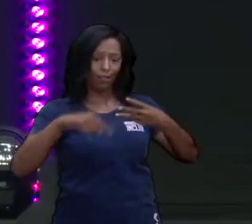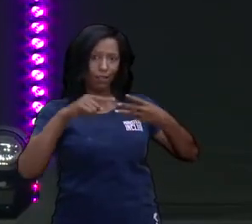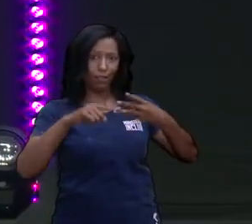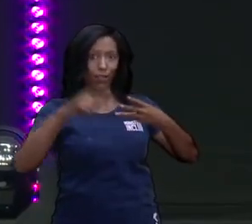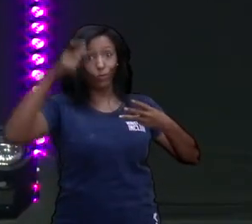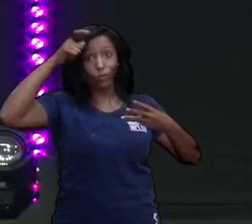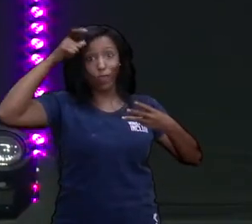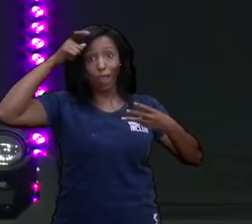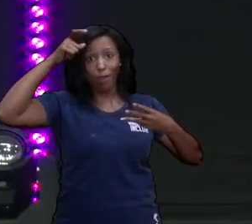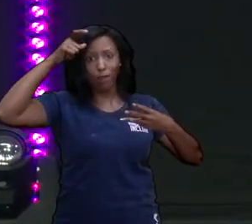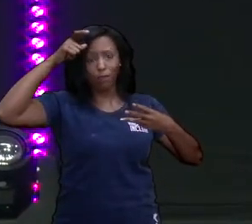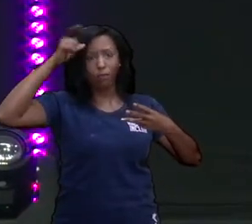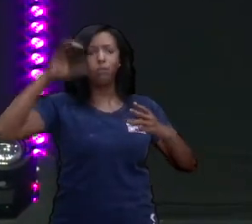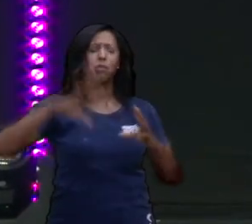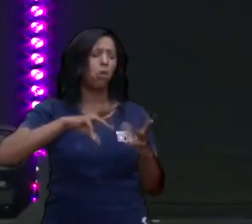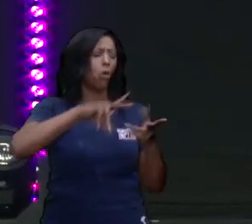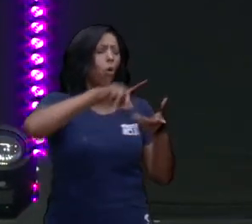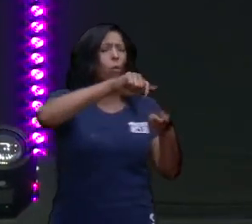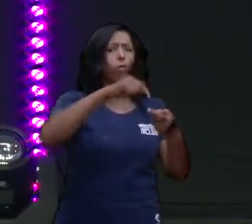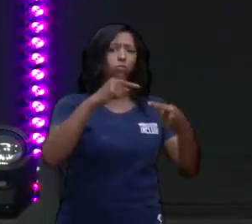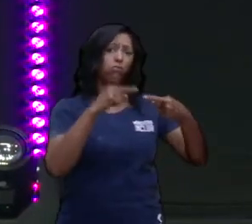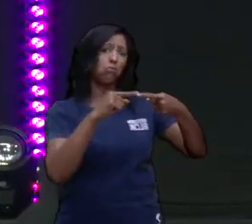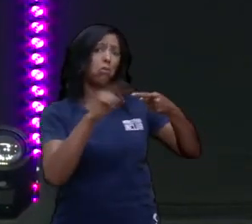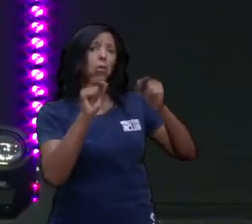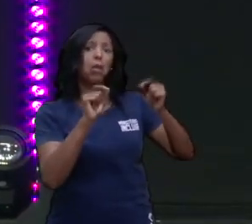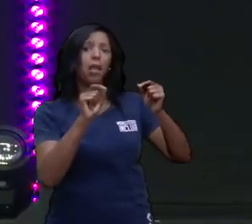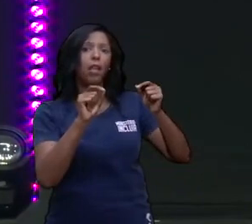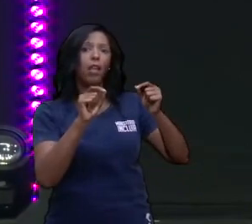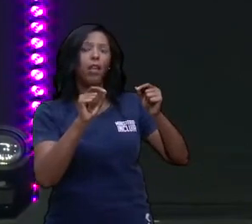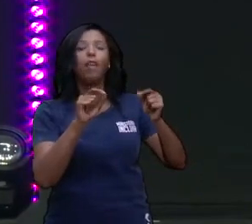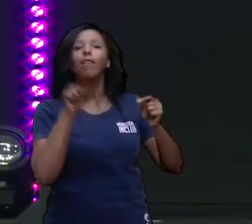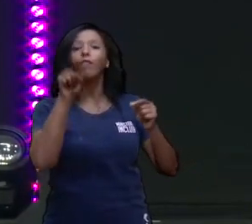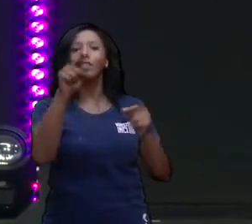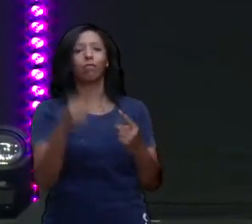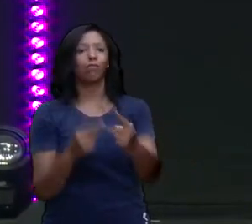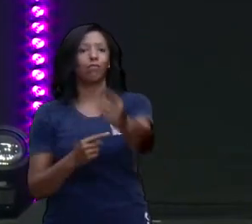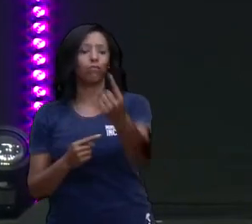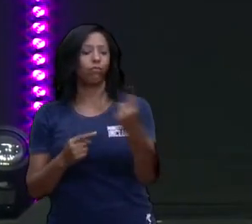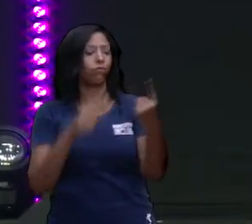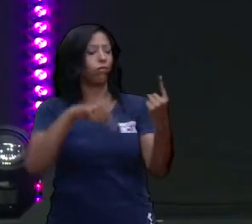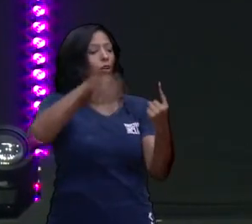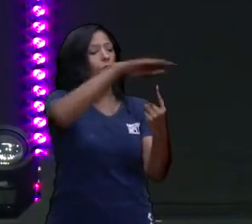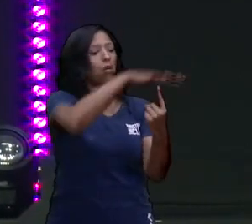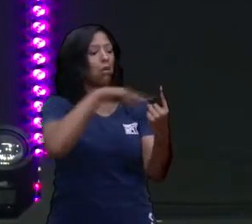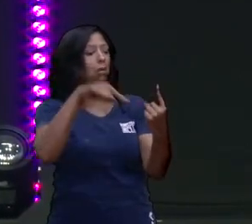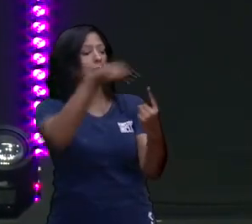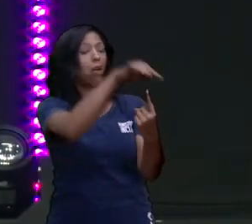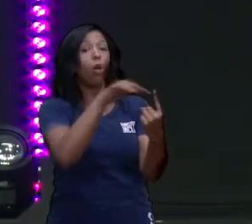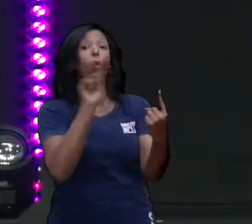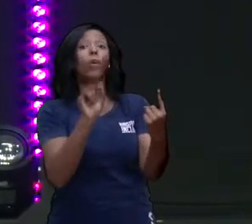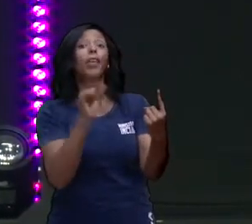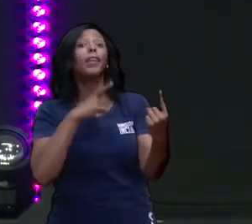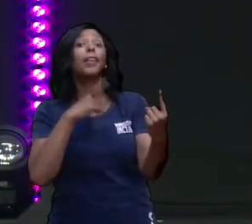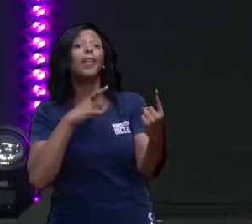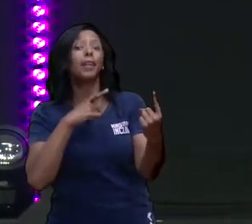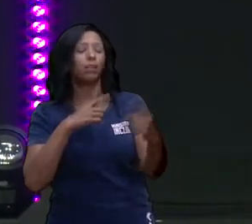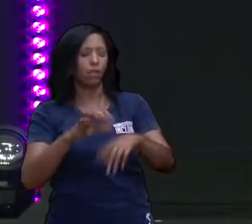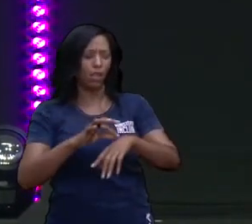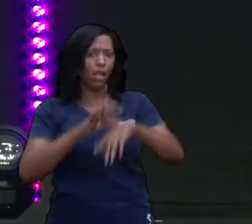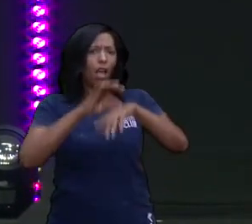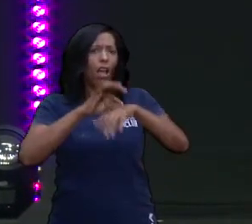e o mundo é o que estão ao seu redor a maldade ao seu redor a carne EA malignidade que vem de dentro de você